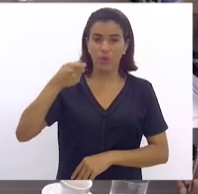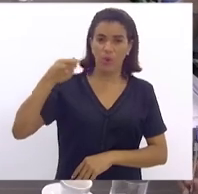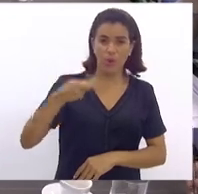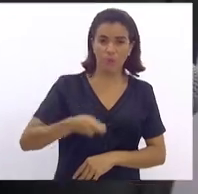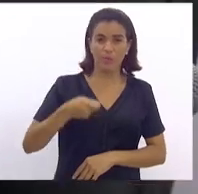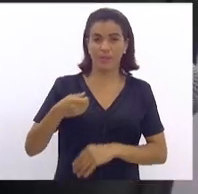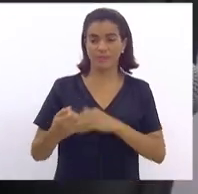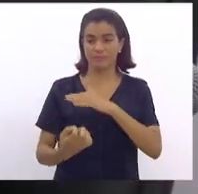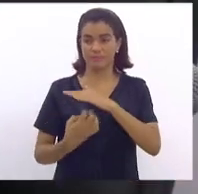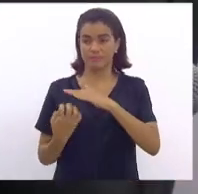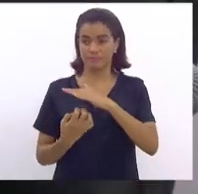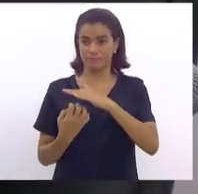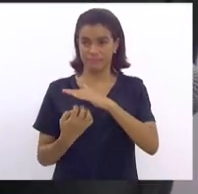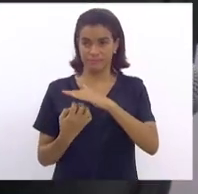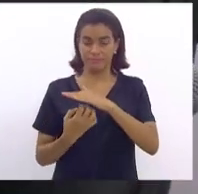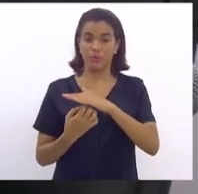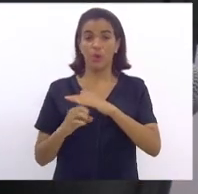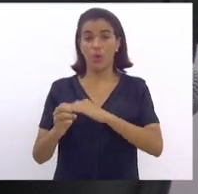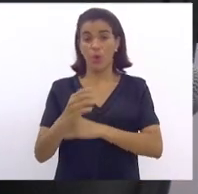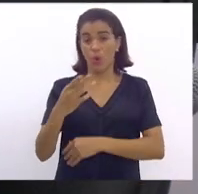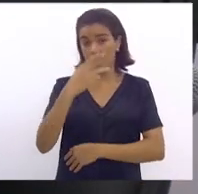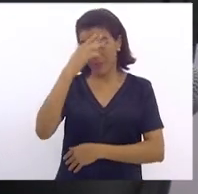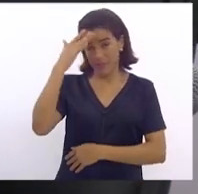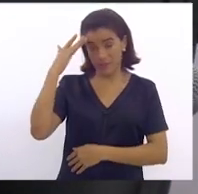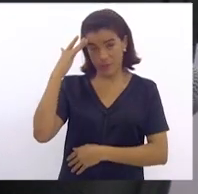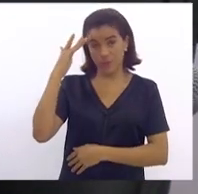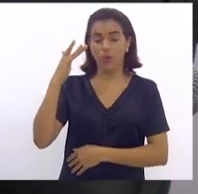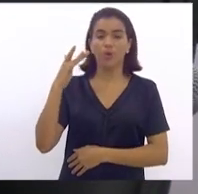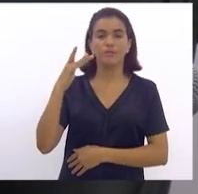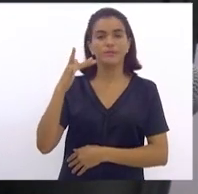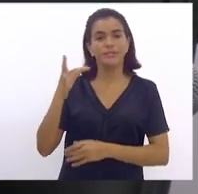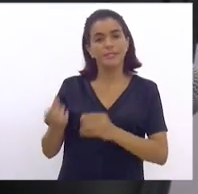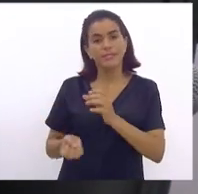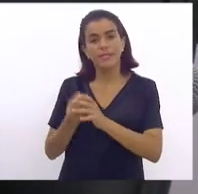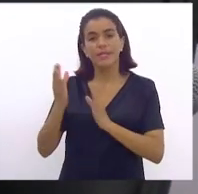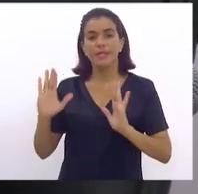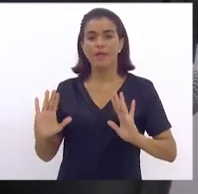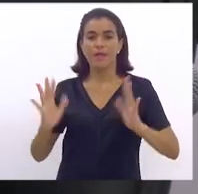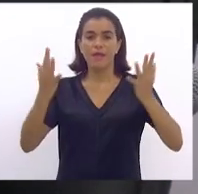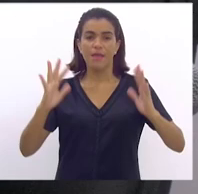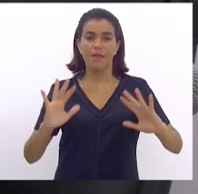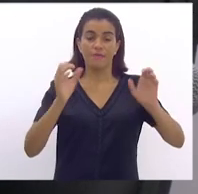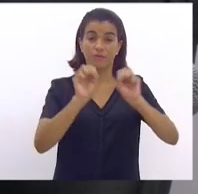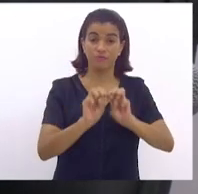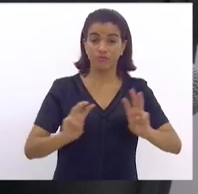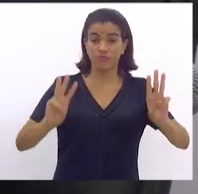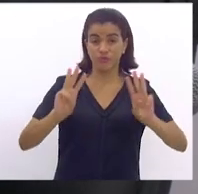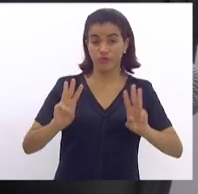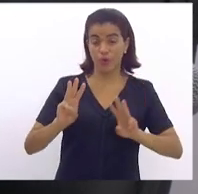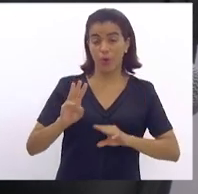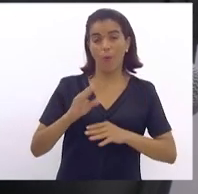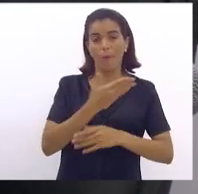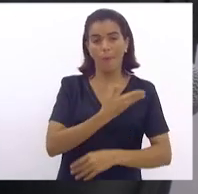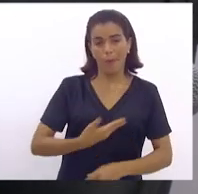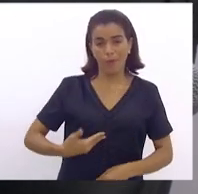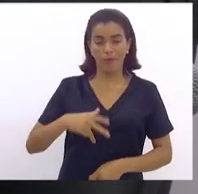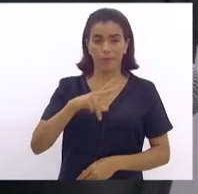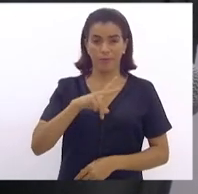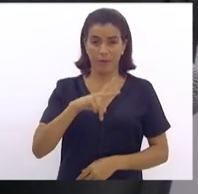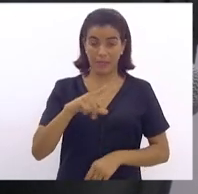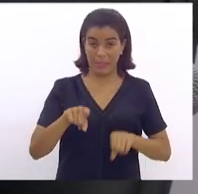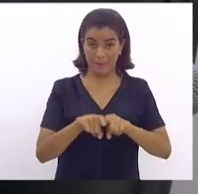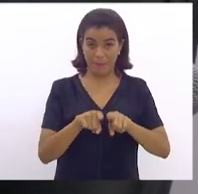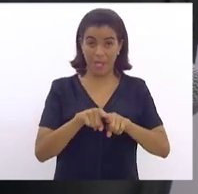as empresas ou pessoas físicas promotoras de eventos e shows públicos e privados em espaço e